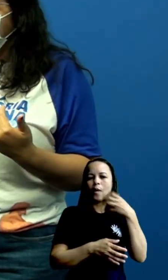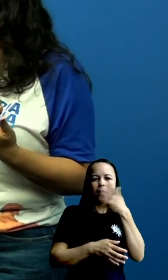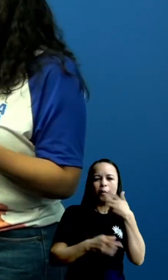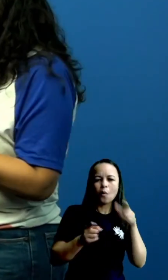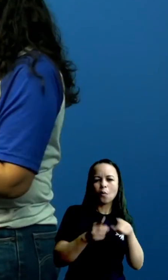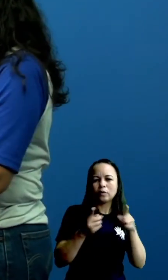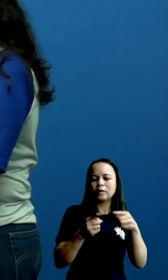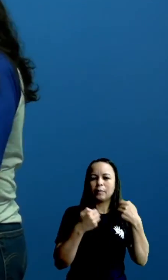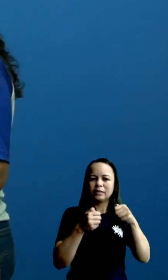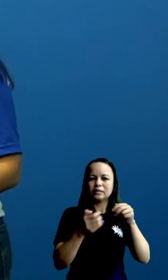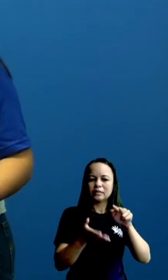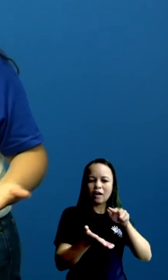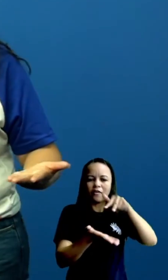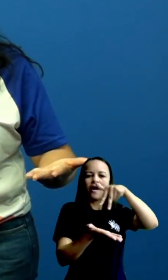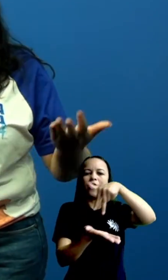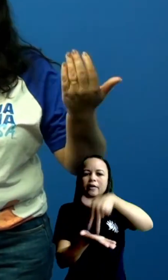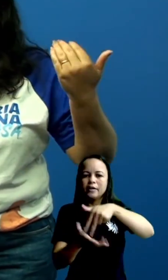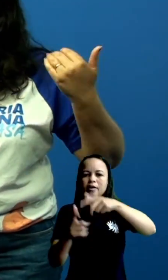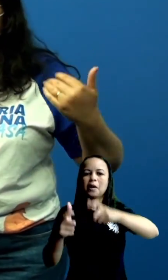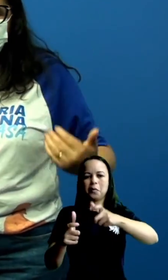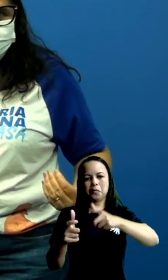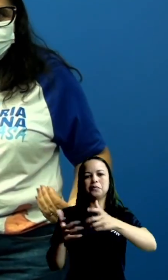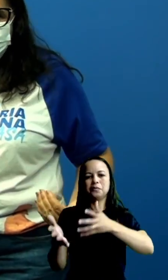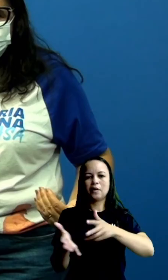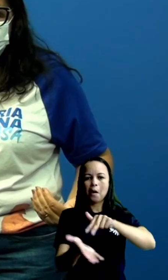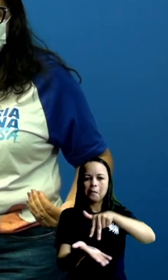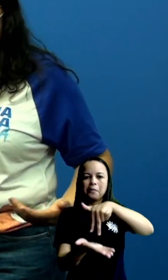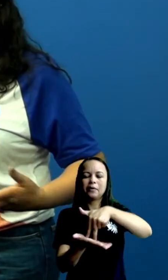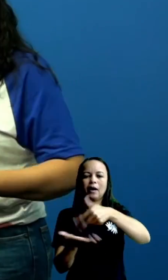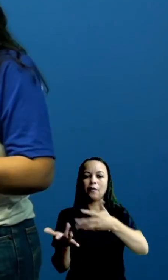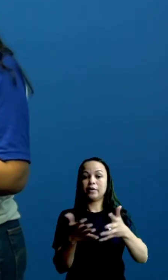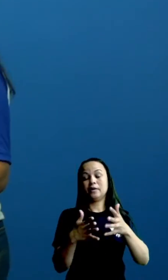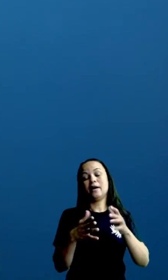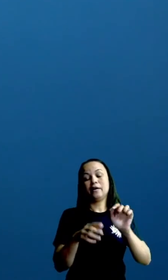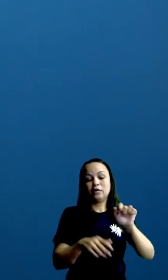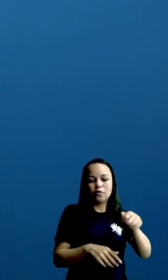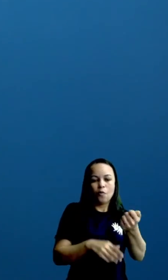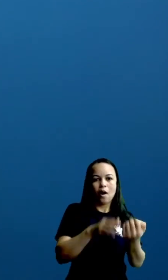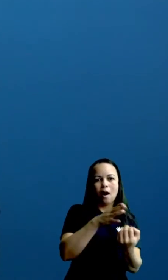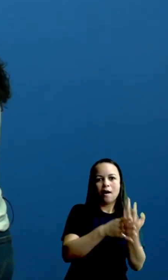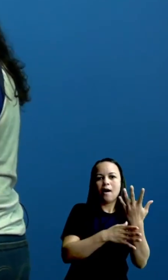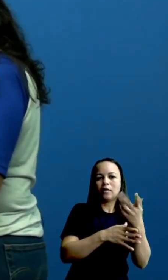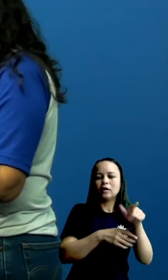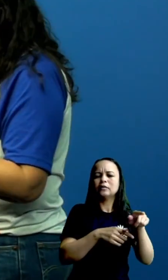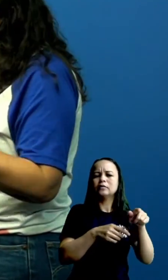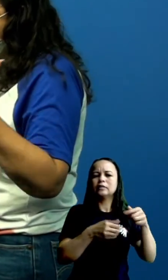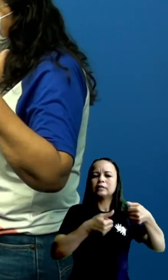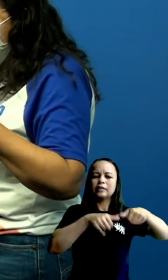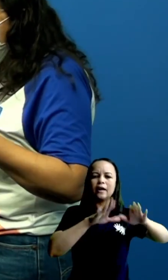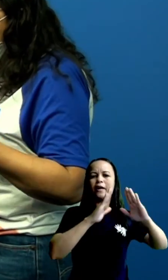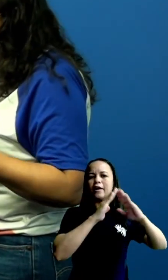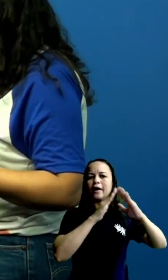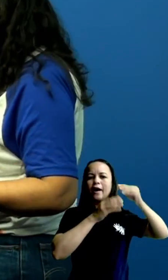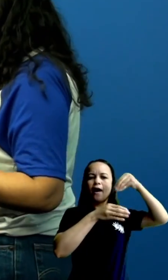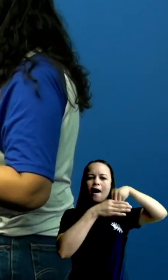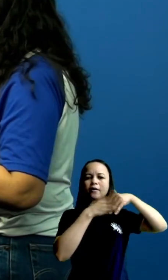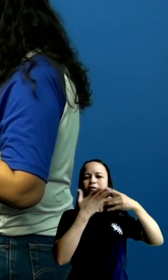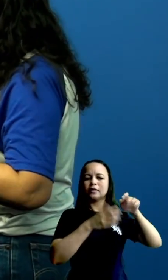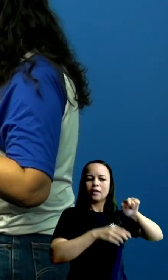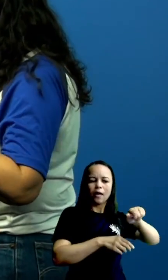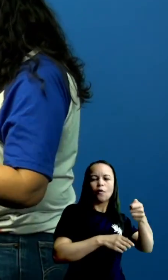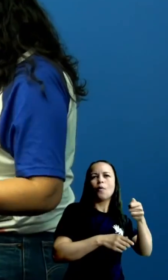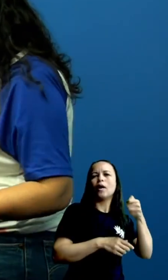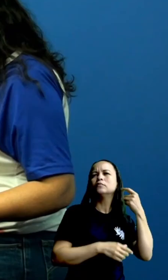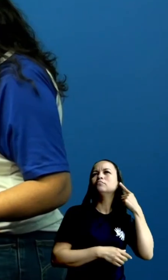Então como a invenção do rádio a música veio para nossa casa e a gente aí teve acesso né Aos cantores